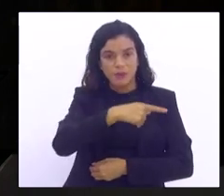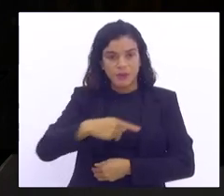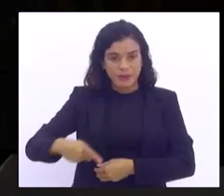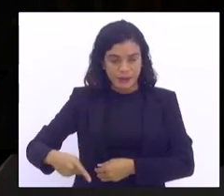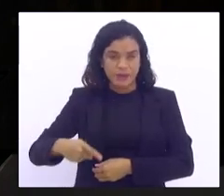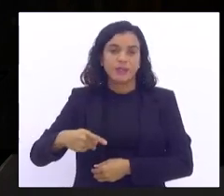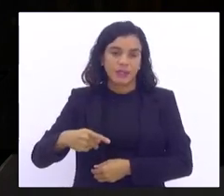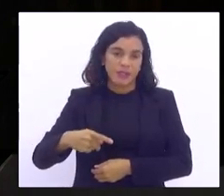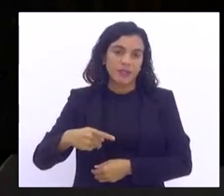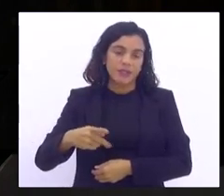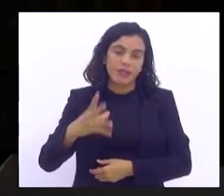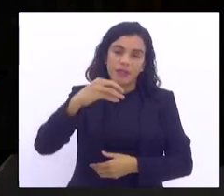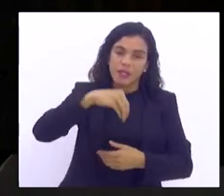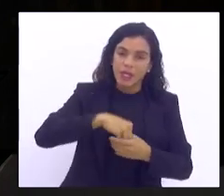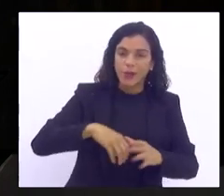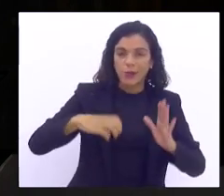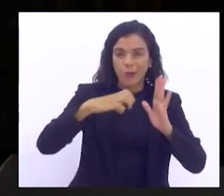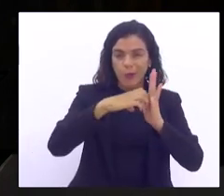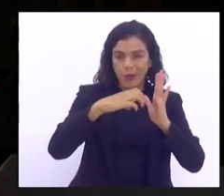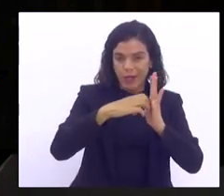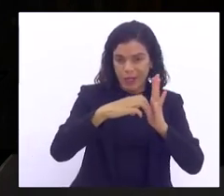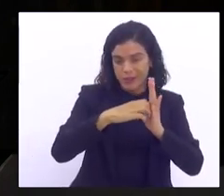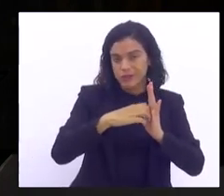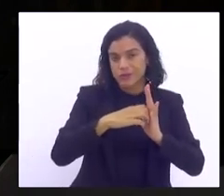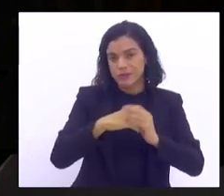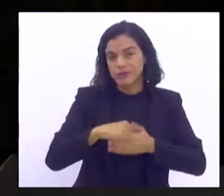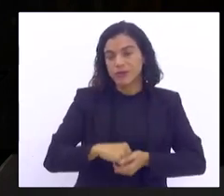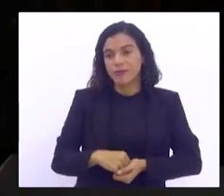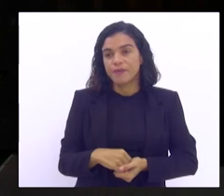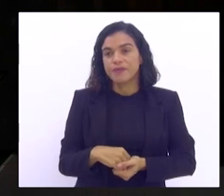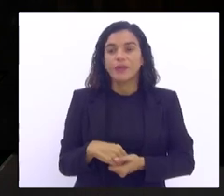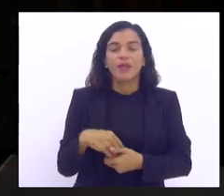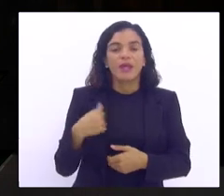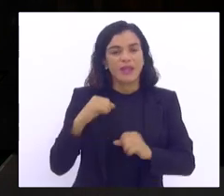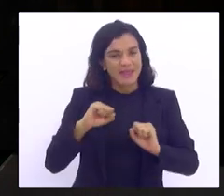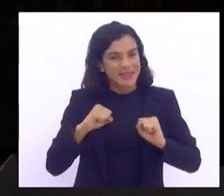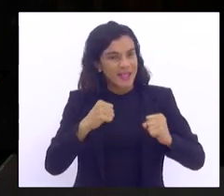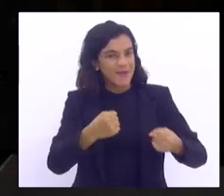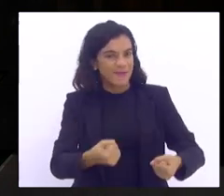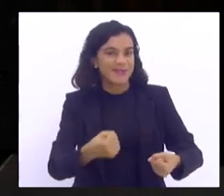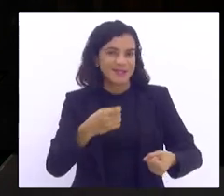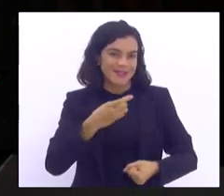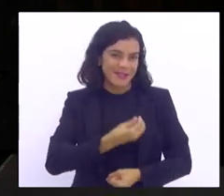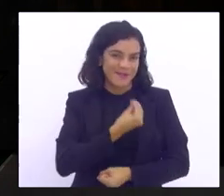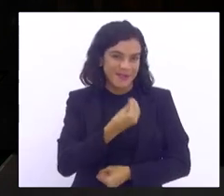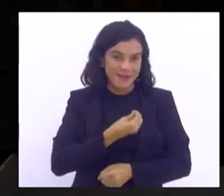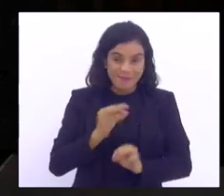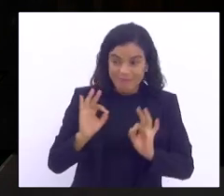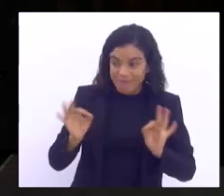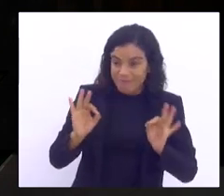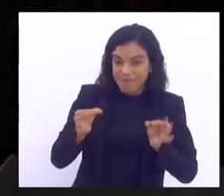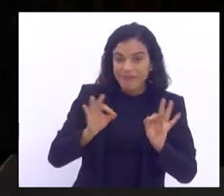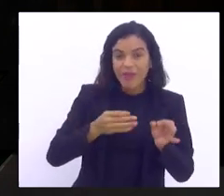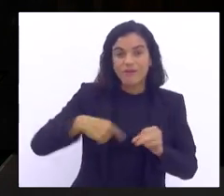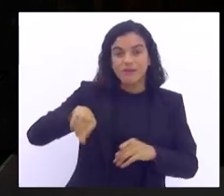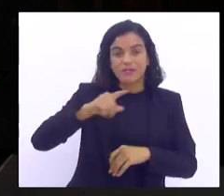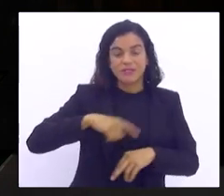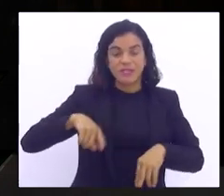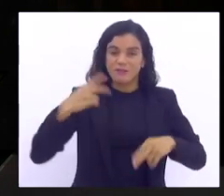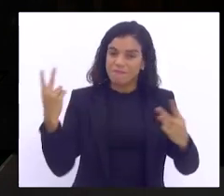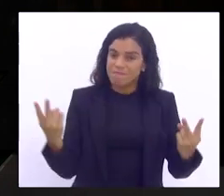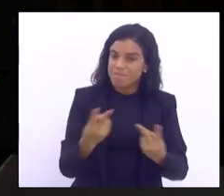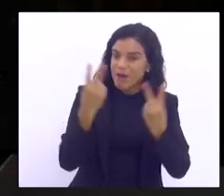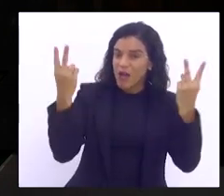uma honra estar aqui com os senhores, que eu tenho certeza que são guerreiros em defesa da vida, são valorosos guerreiros